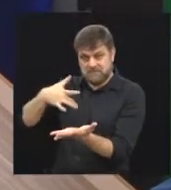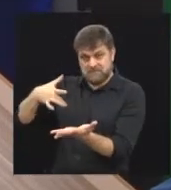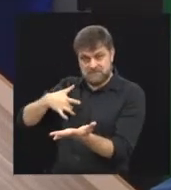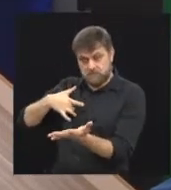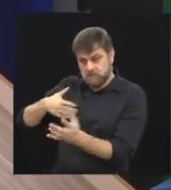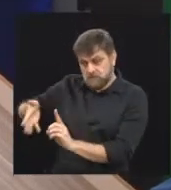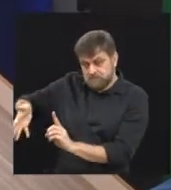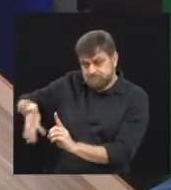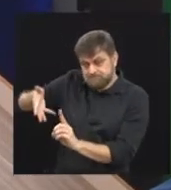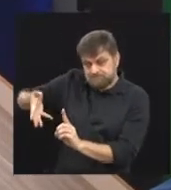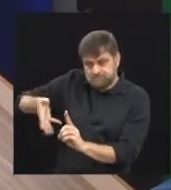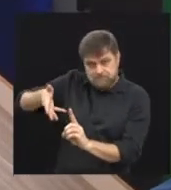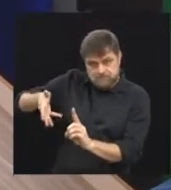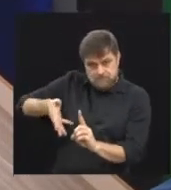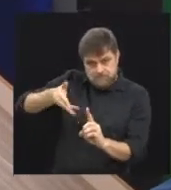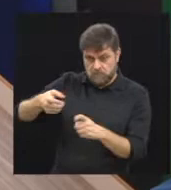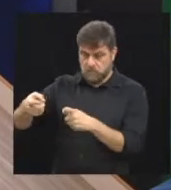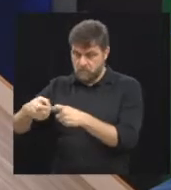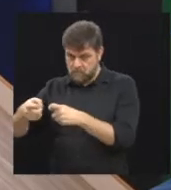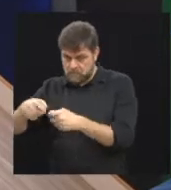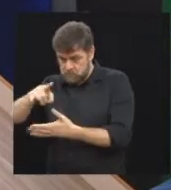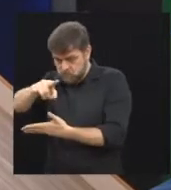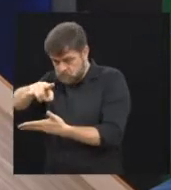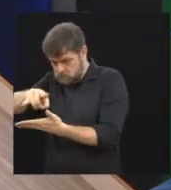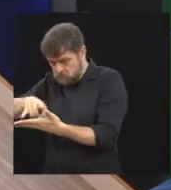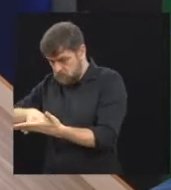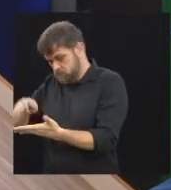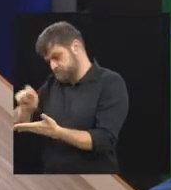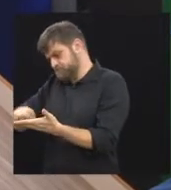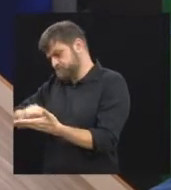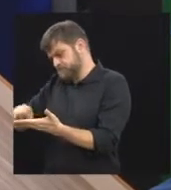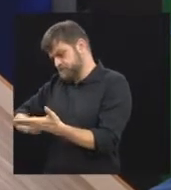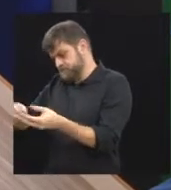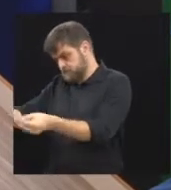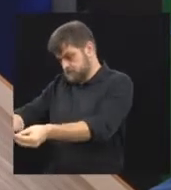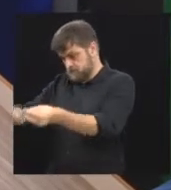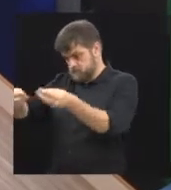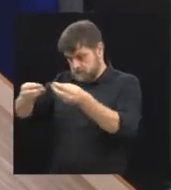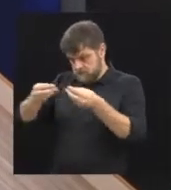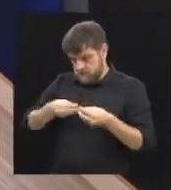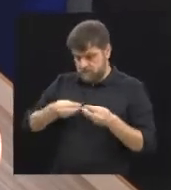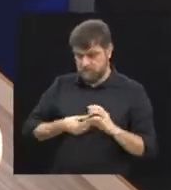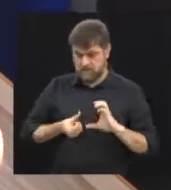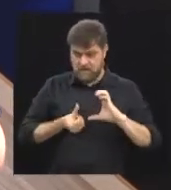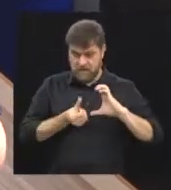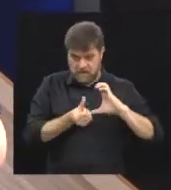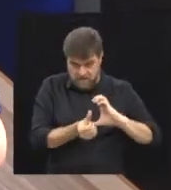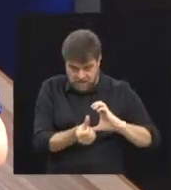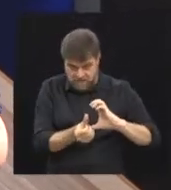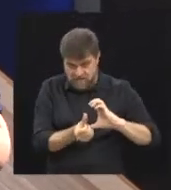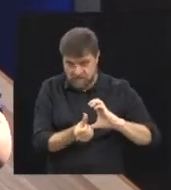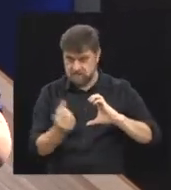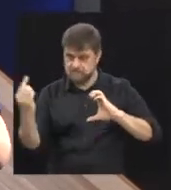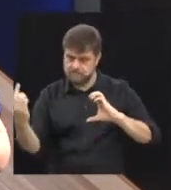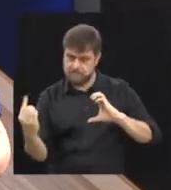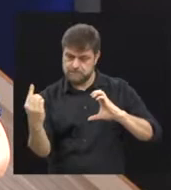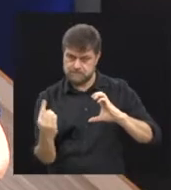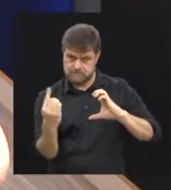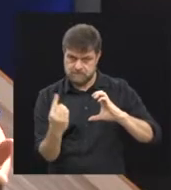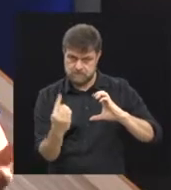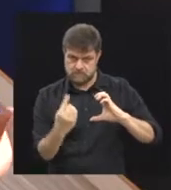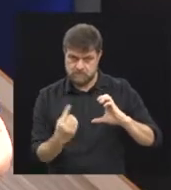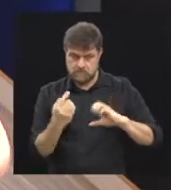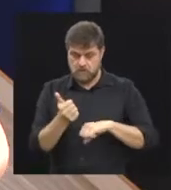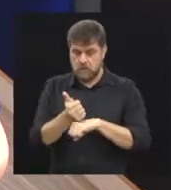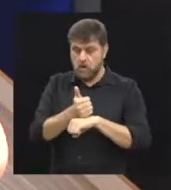saúde. Os médicos mandam com o diagnóstico, chega até a casa, a coordenadora